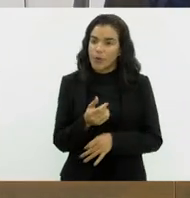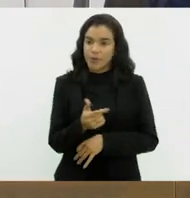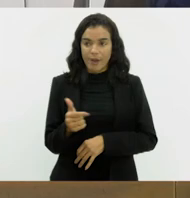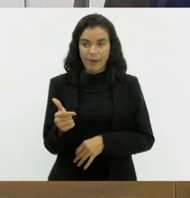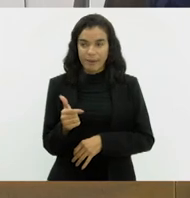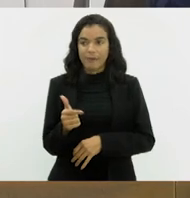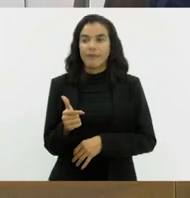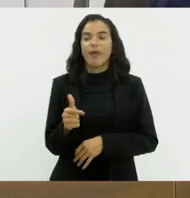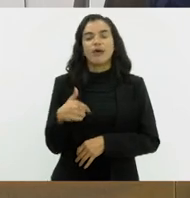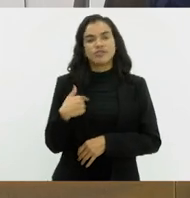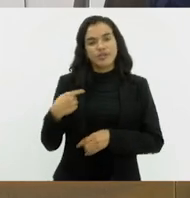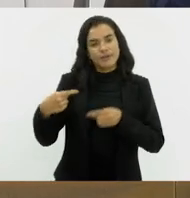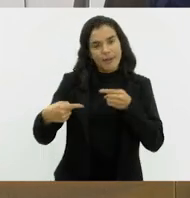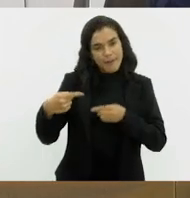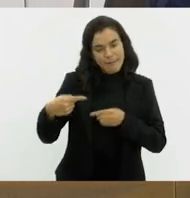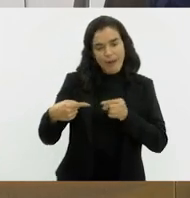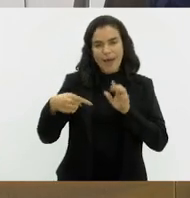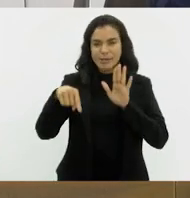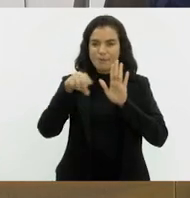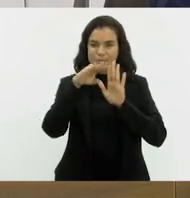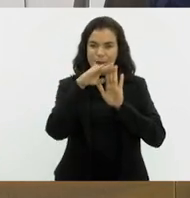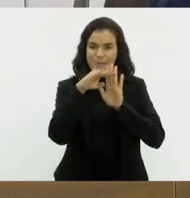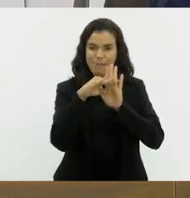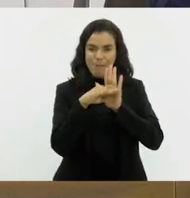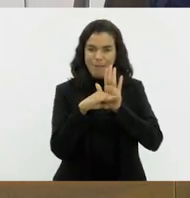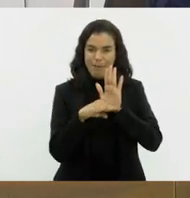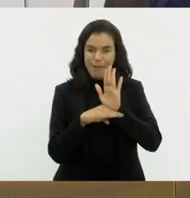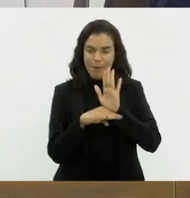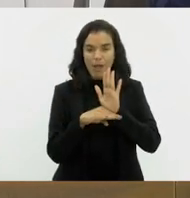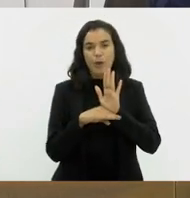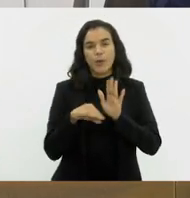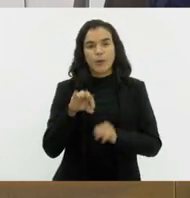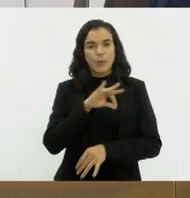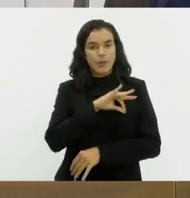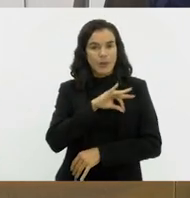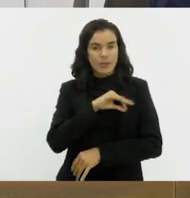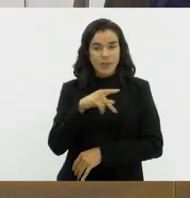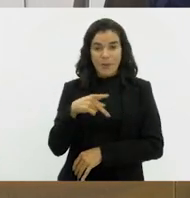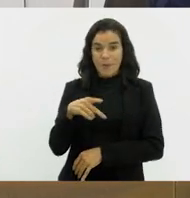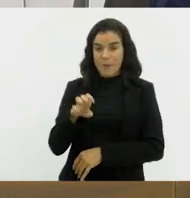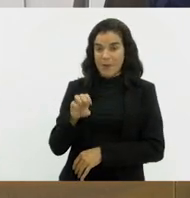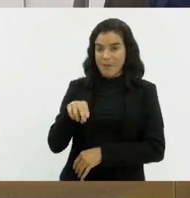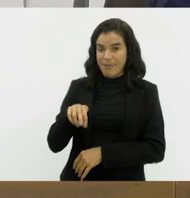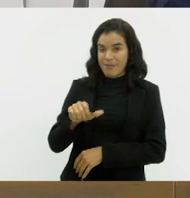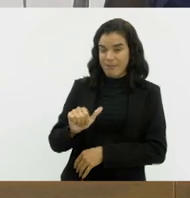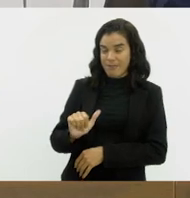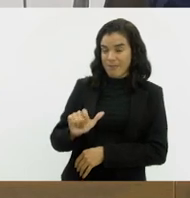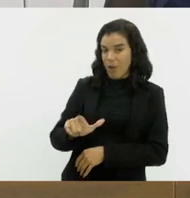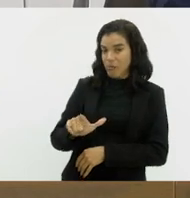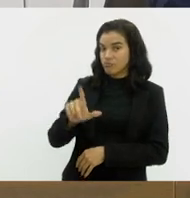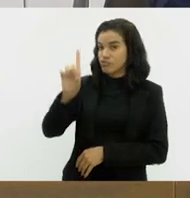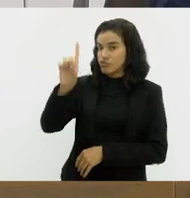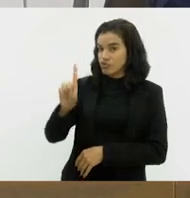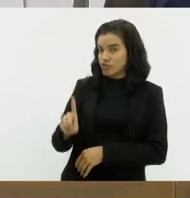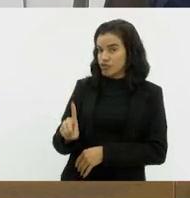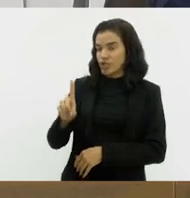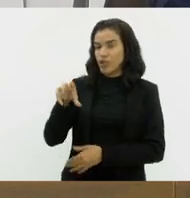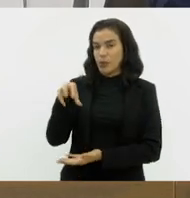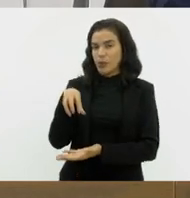gente debate todas essas questões com o policial penal diretor da unidade, que, segundo o